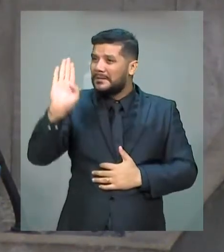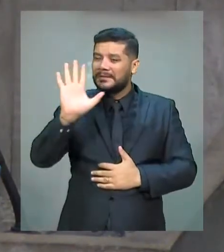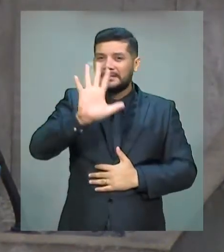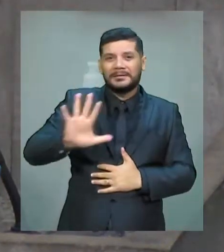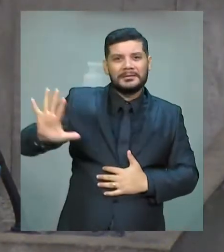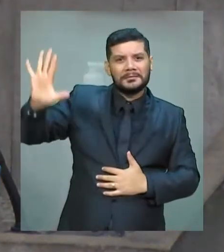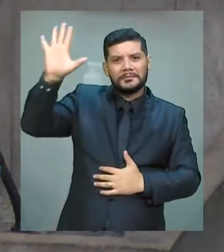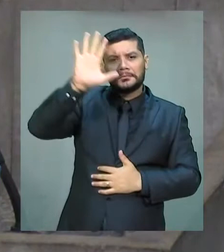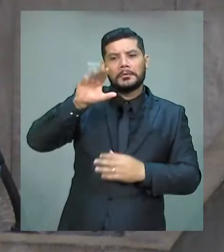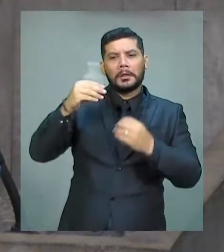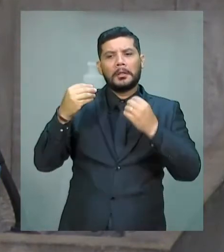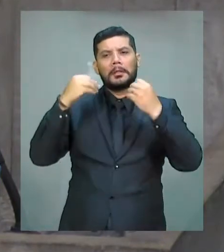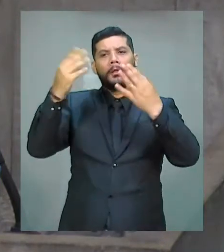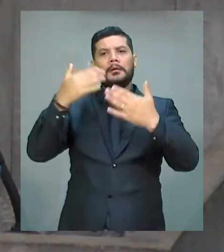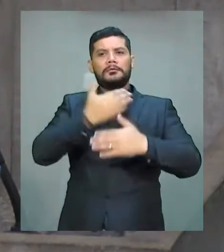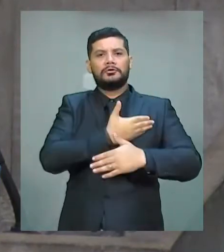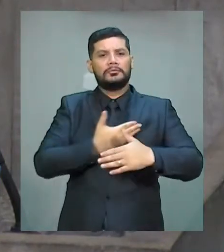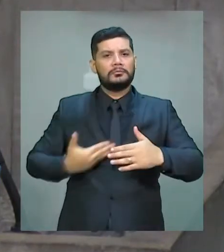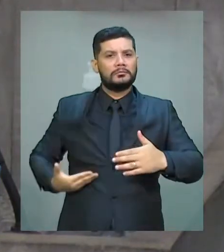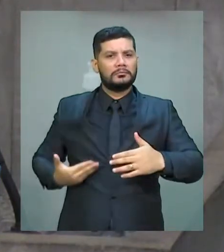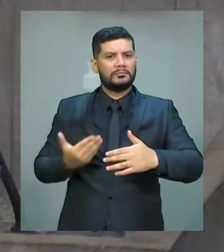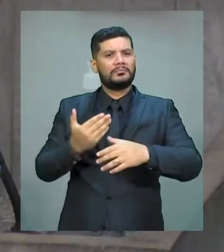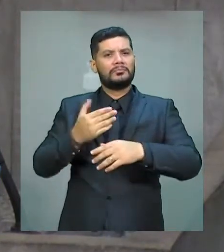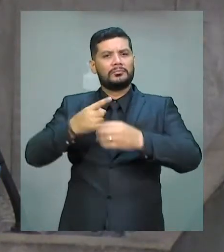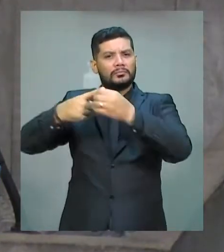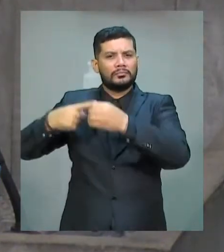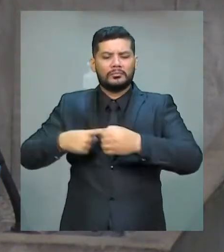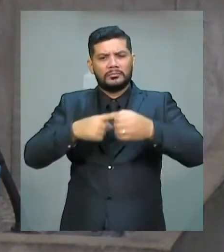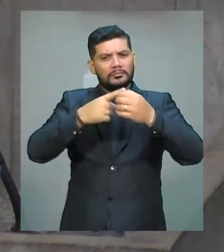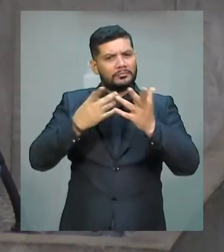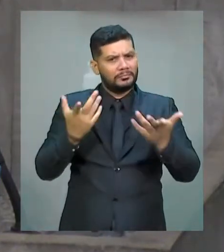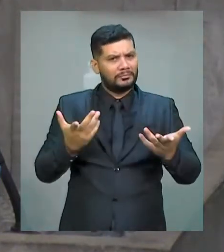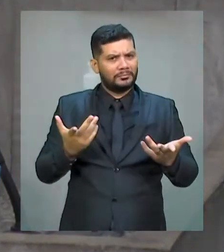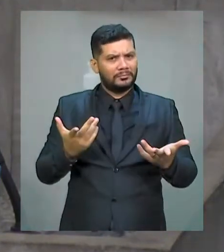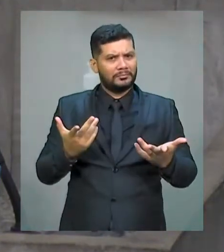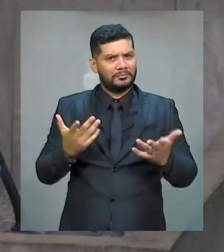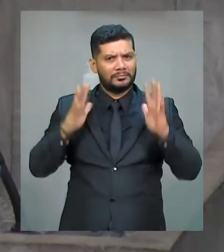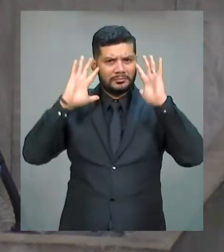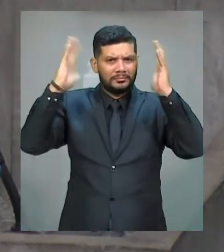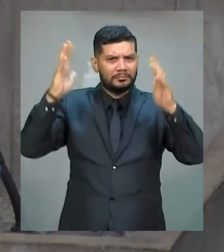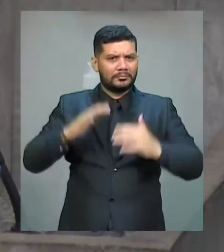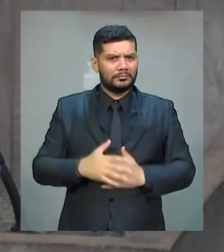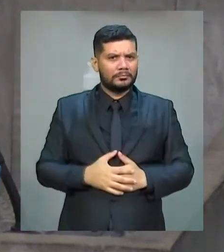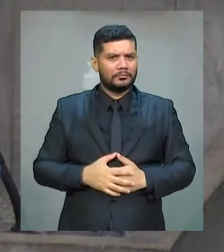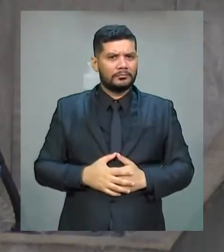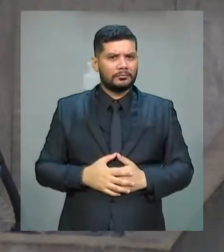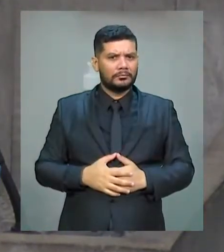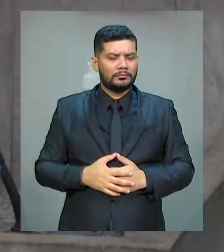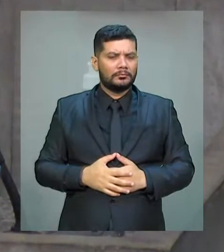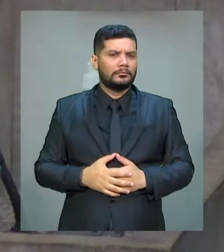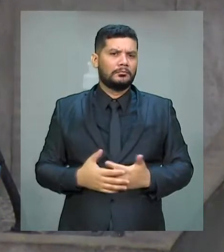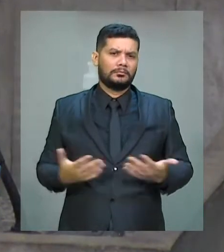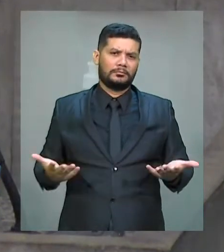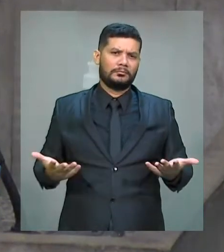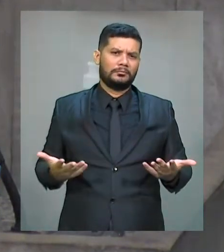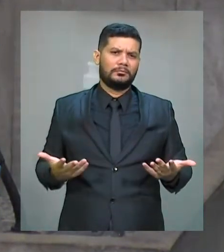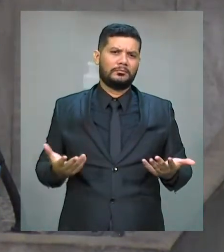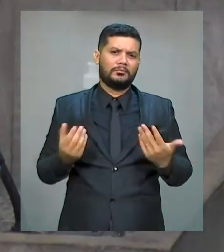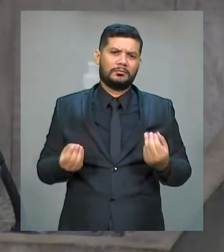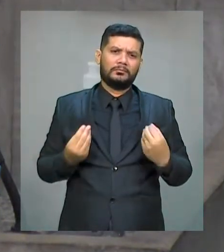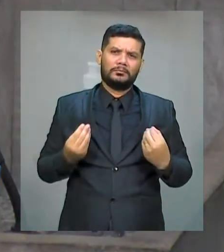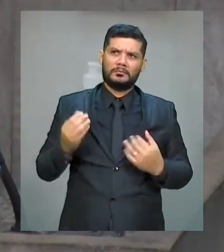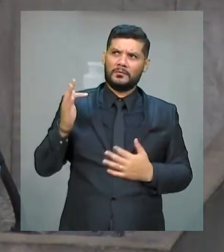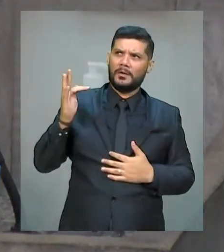e municípios, sem dúvida alguma, até respeitando o eixo central da